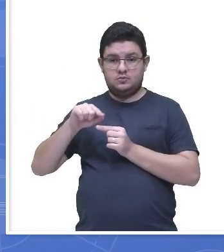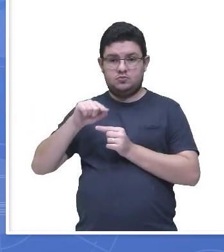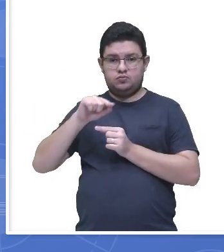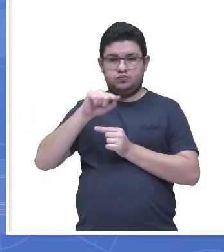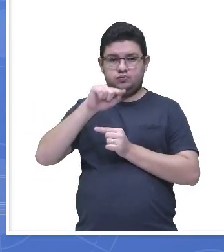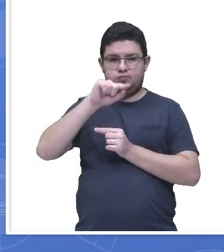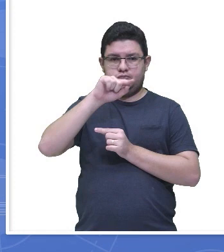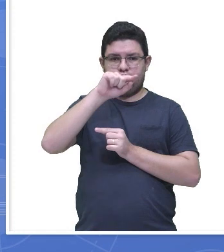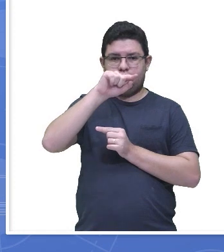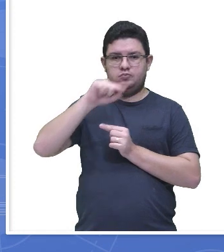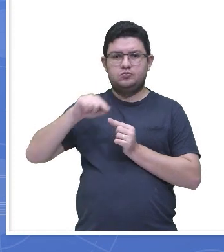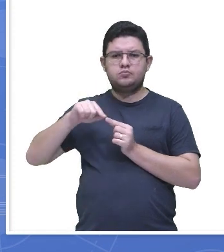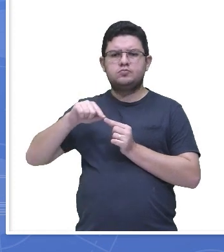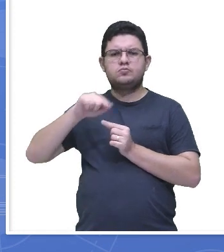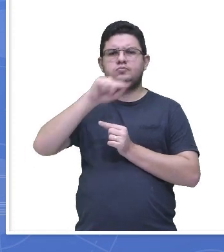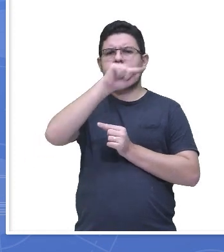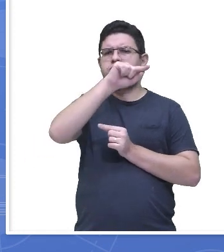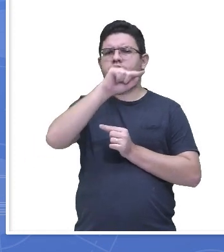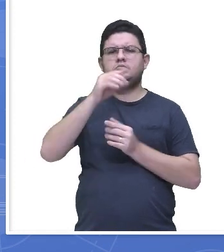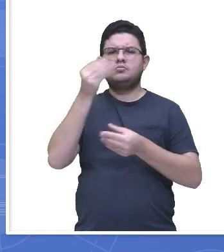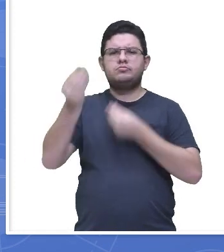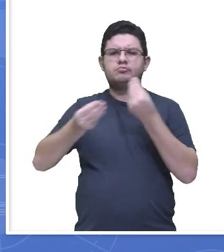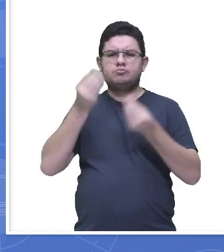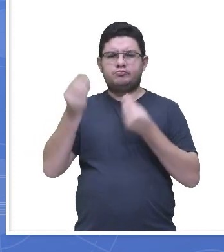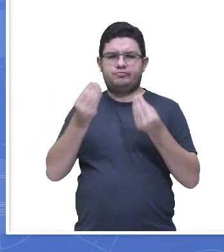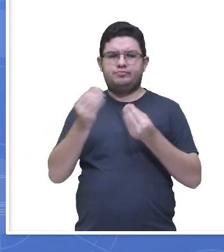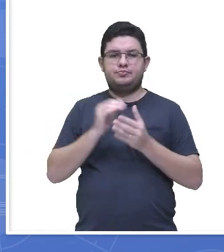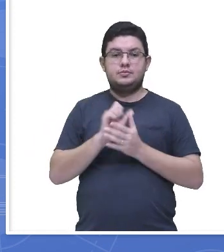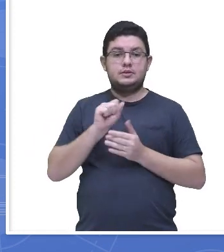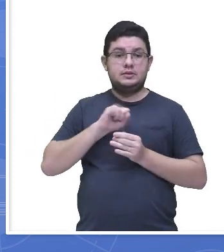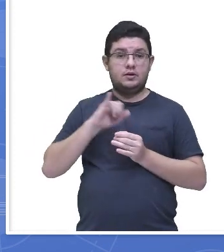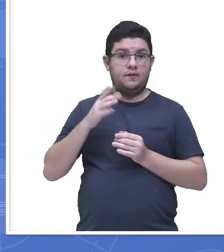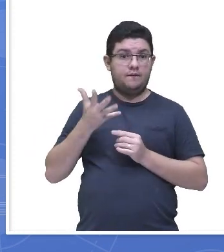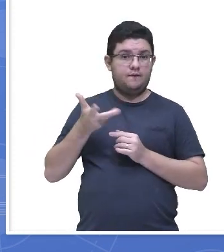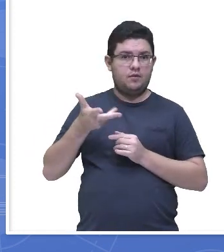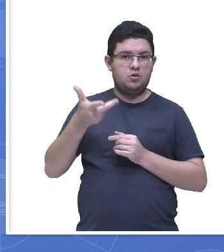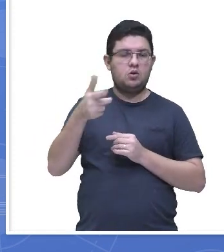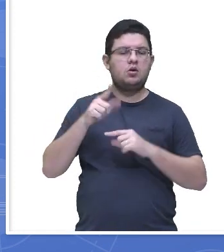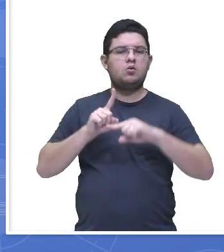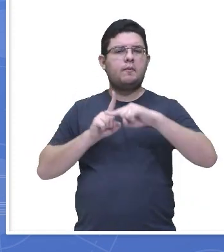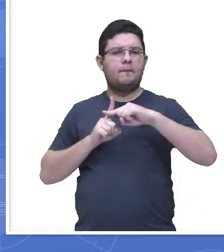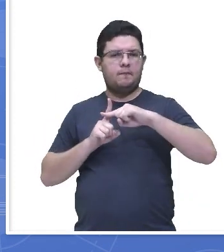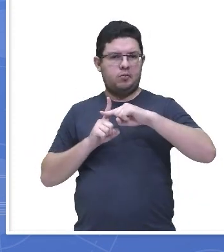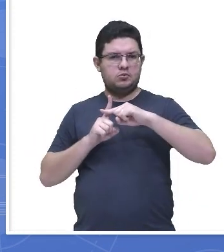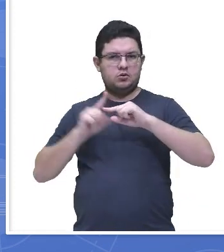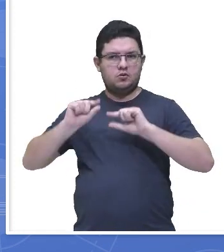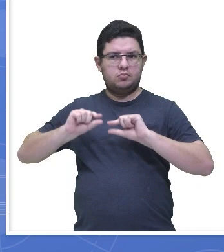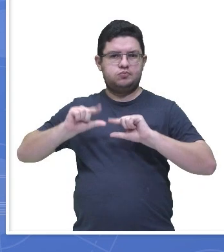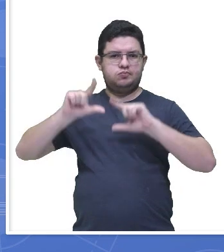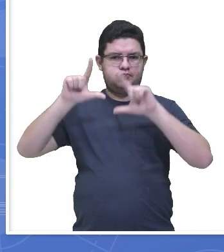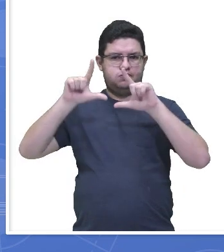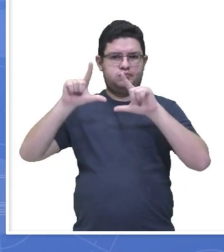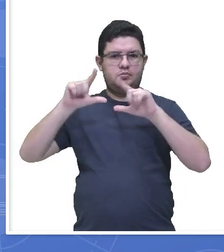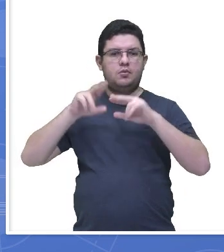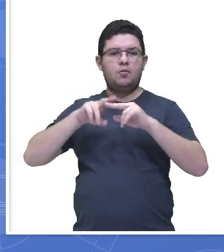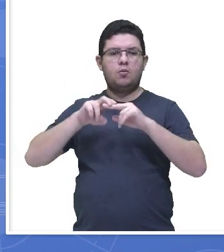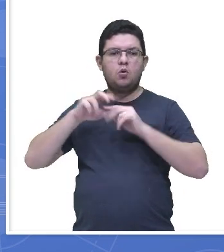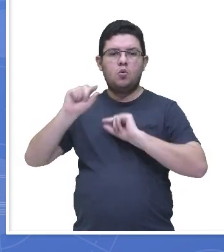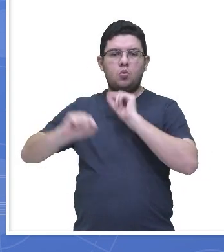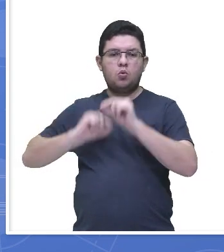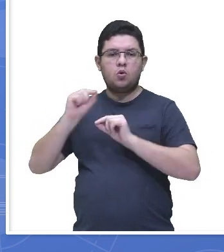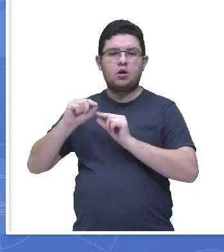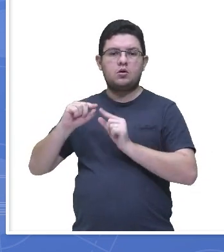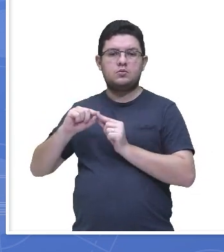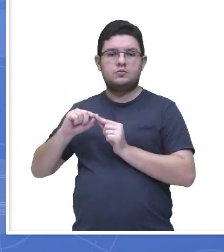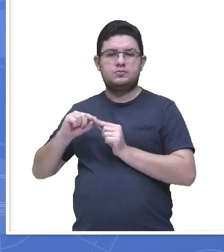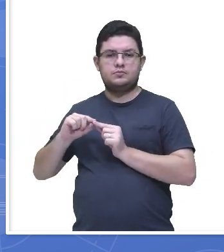função crescente, ela acontece quando a velocidade do móvel é positiva. Assim, o gráfico de uma função crescente,